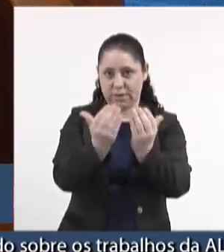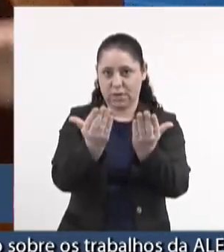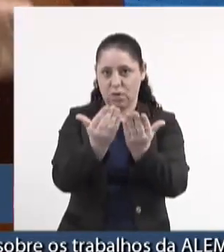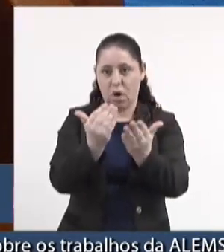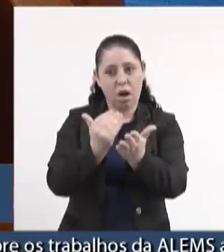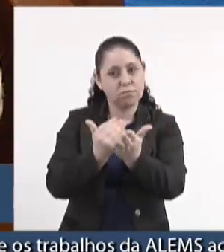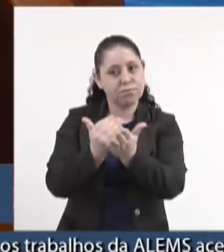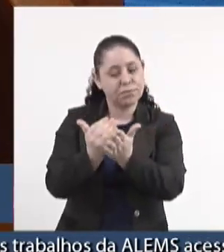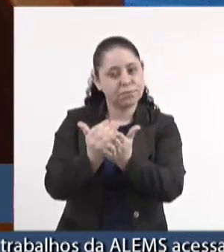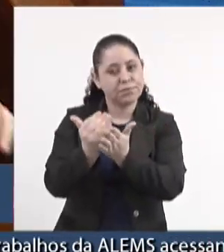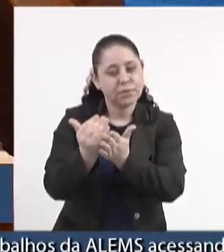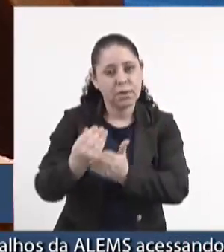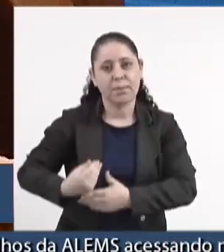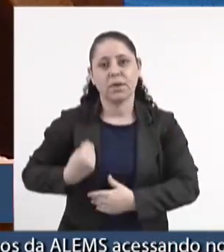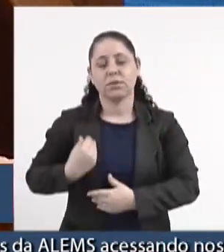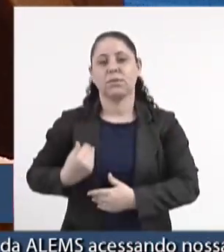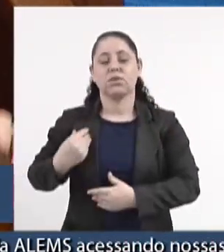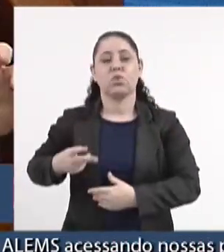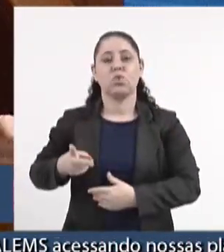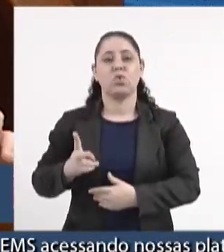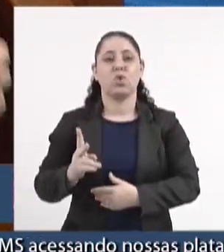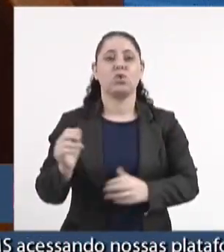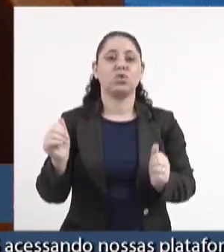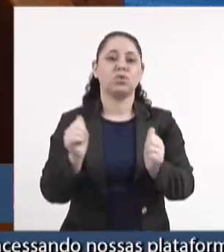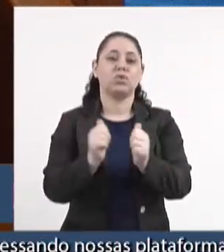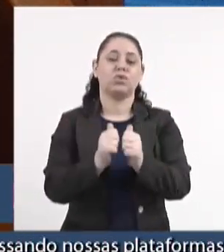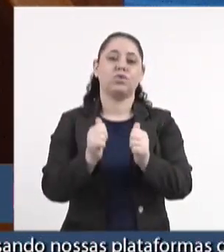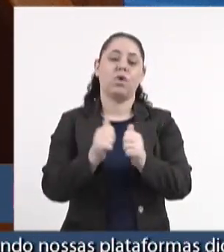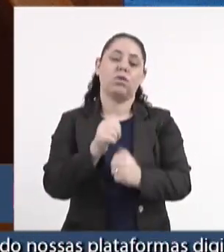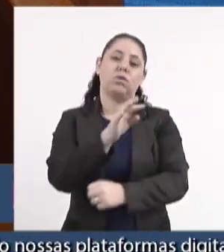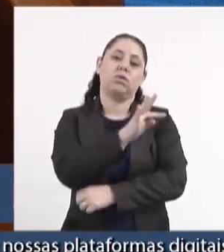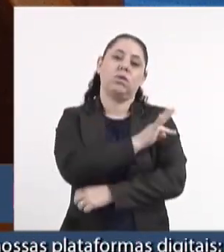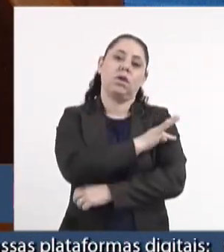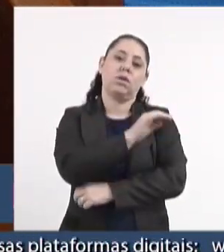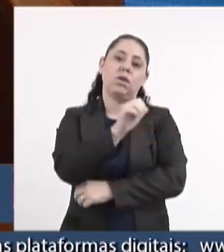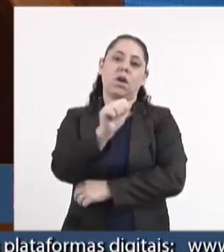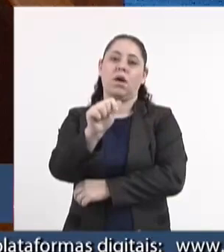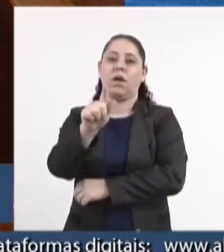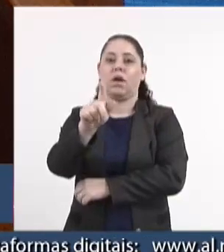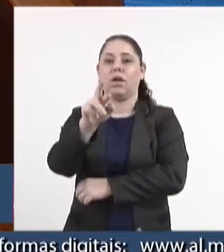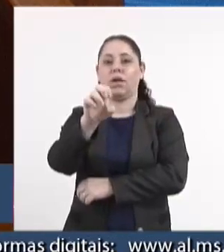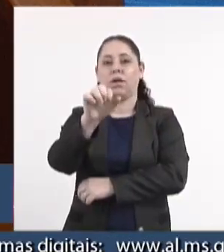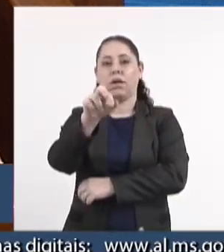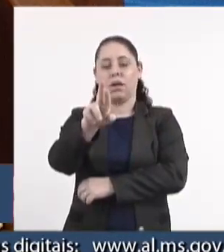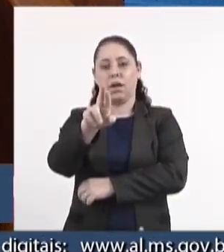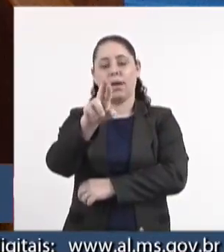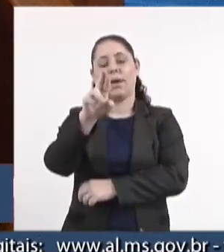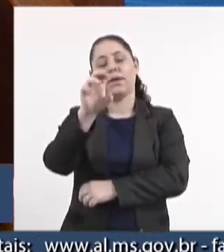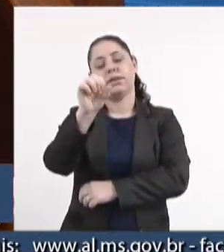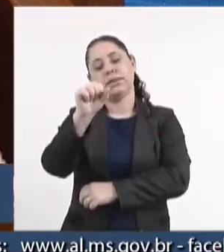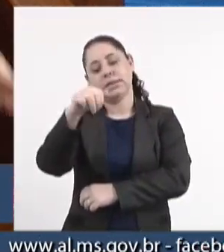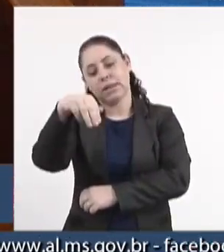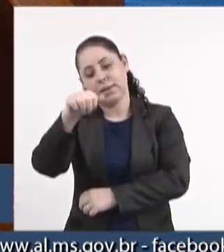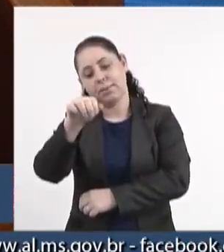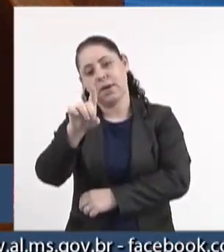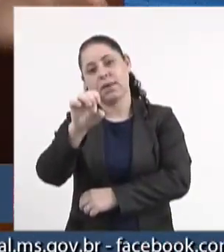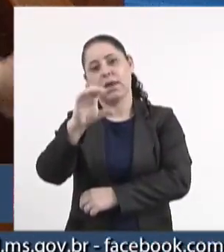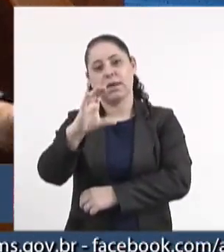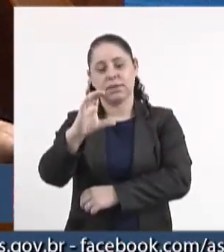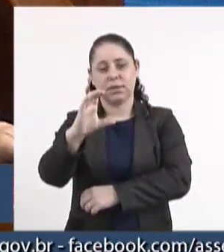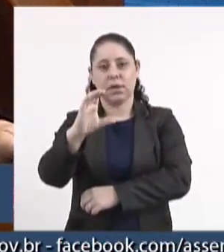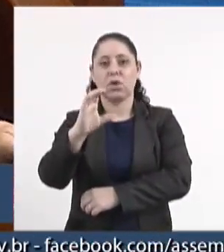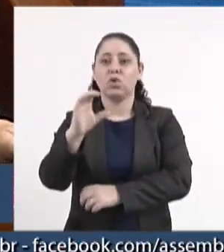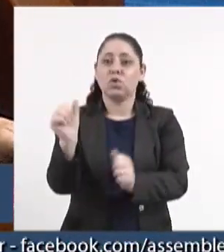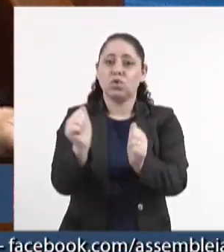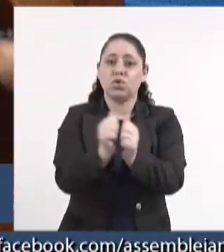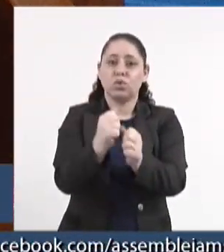que temos participado, junto com os técnicos da Agraer, junto com a Semadesc, junto com